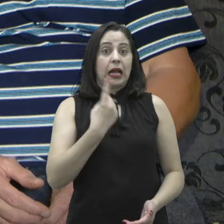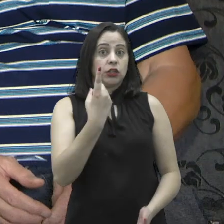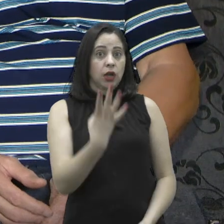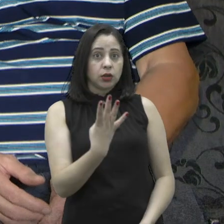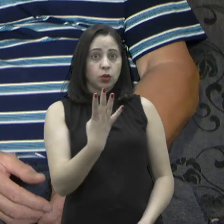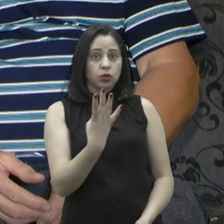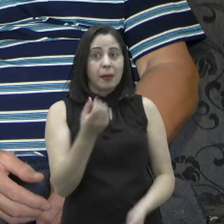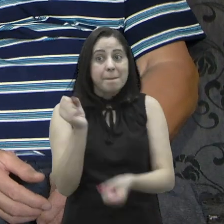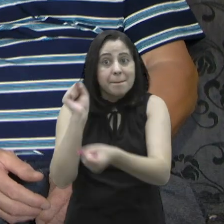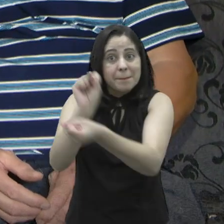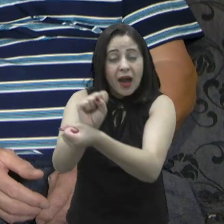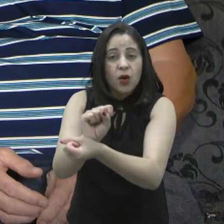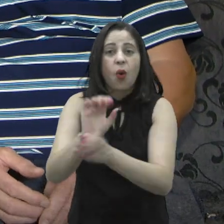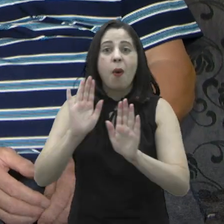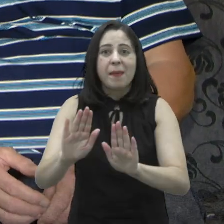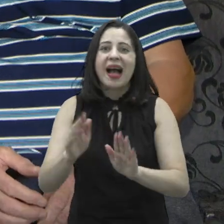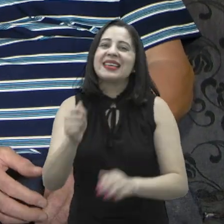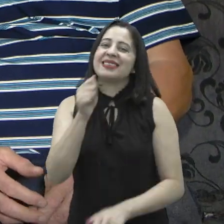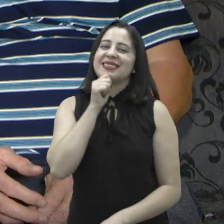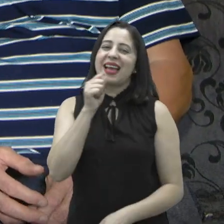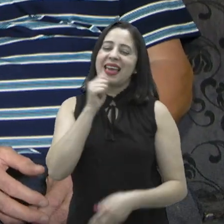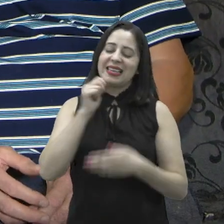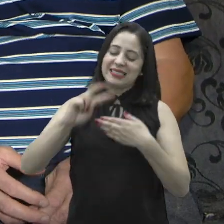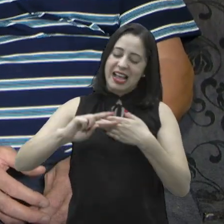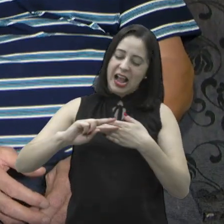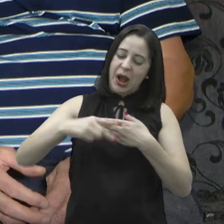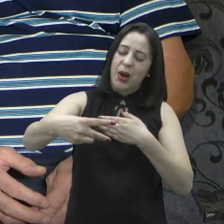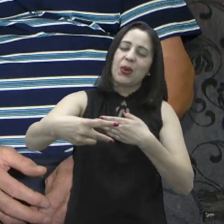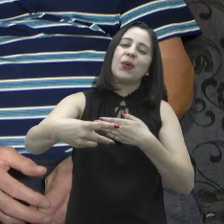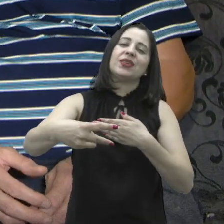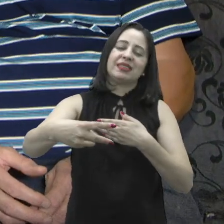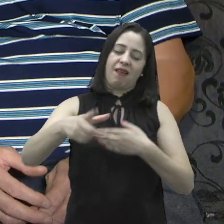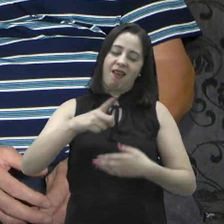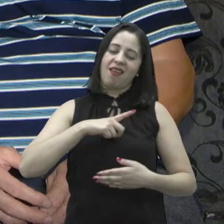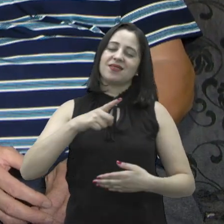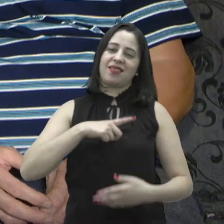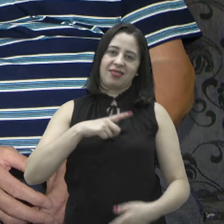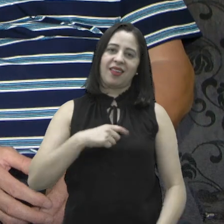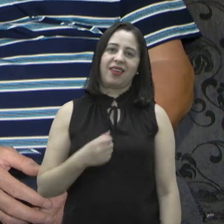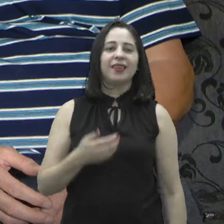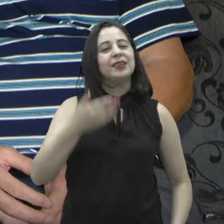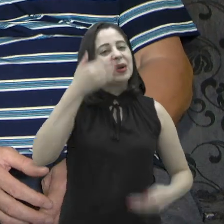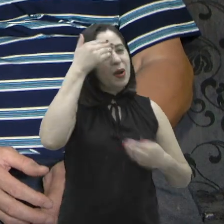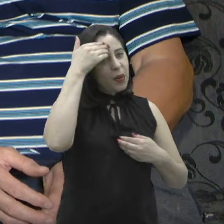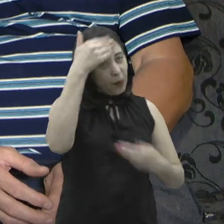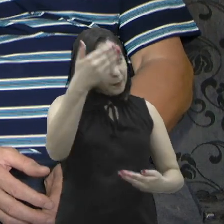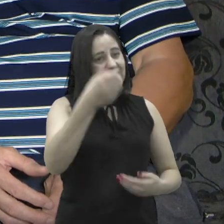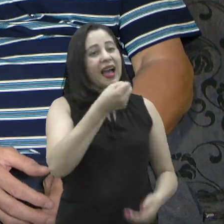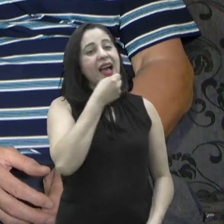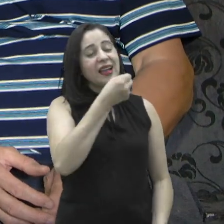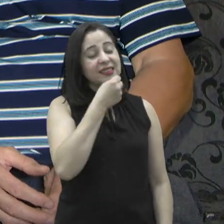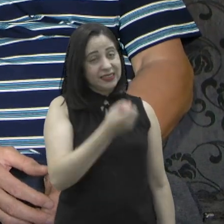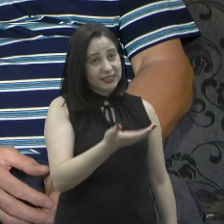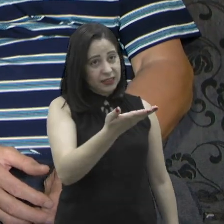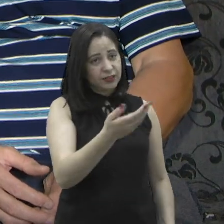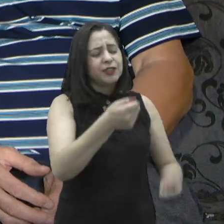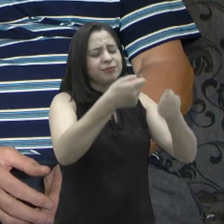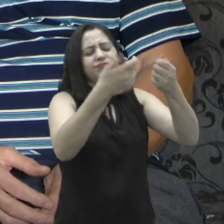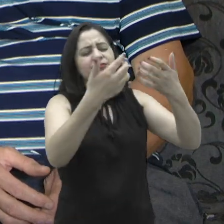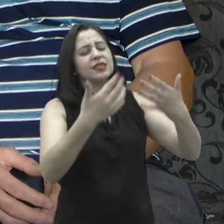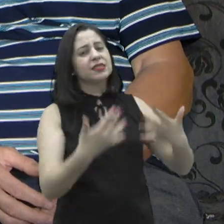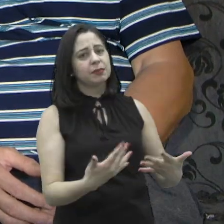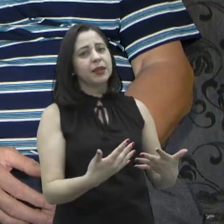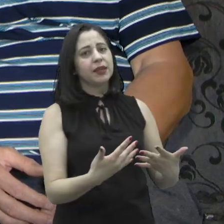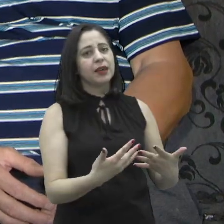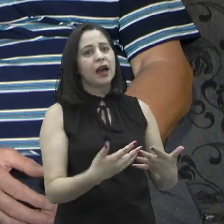deixou esse vício, mas hoje lida com algumas consequências desse hábito, né, seu Júlio? Muito obrigado pela sua entrevista. Conta pra